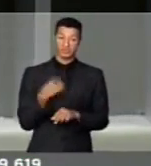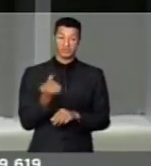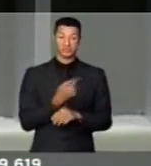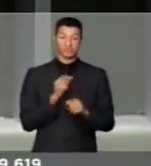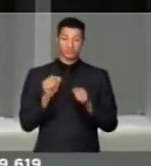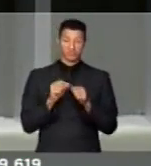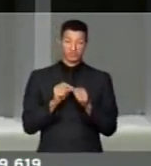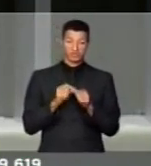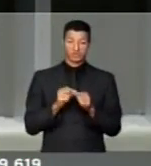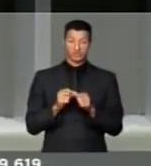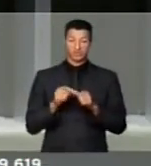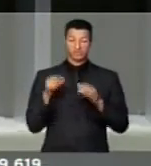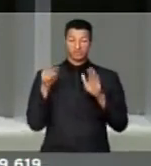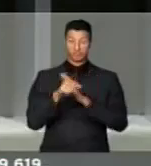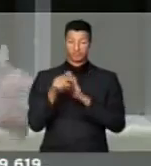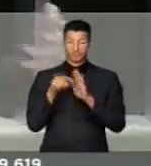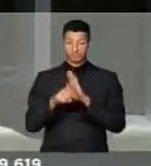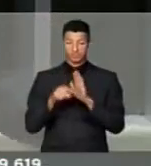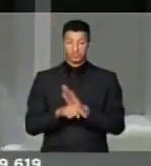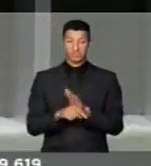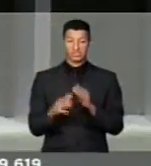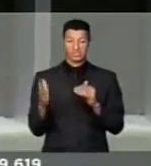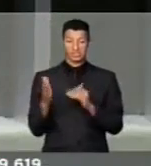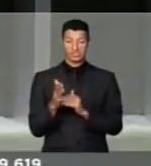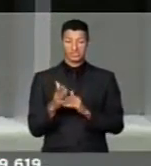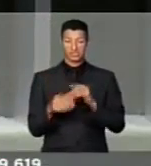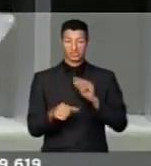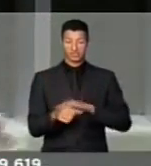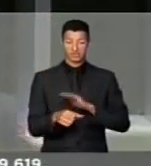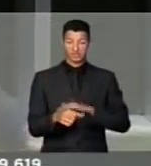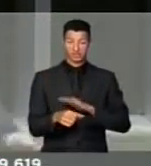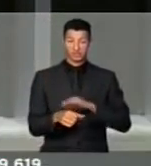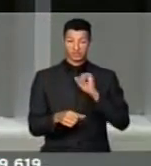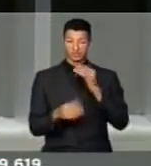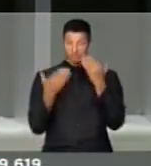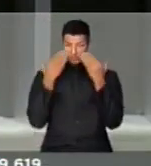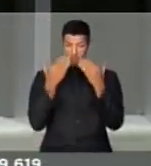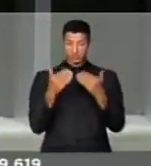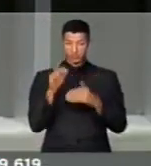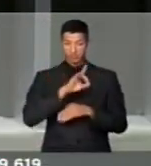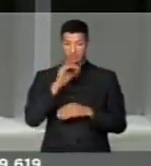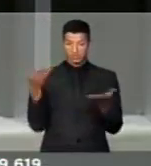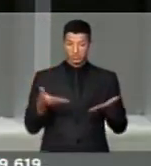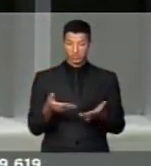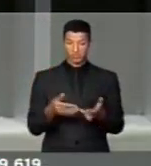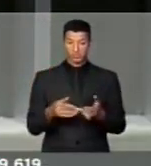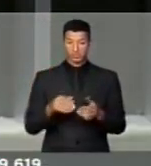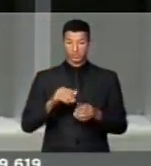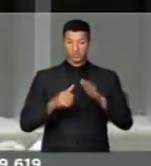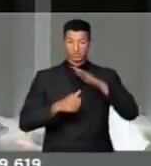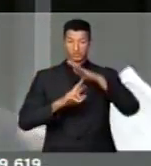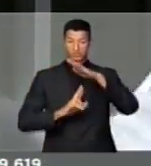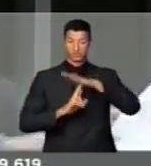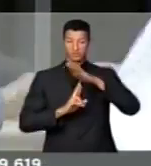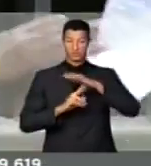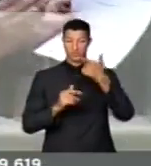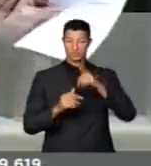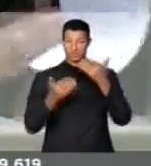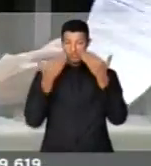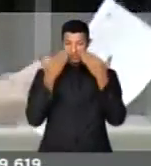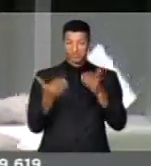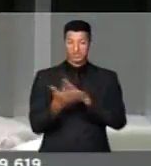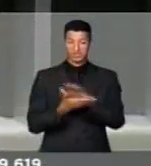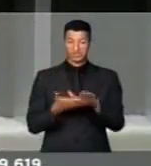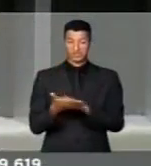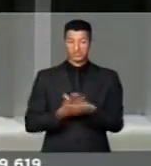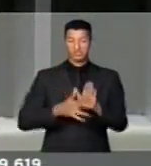nós fizemos esse questionamento e até aquele momento, se não foi apresentado no dia de hoje, os reitores não tinham apresentado